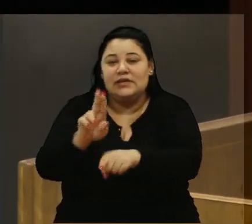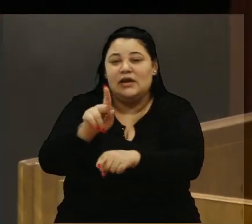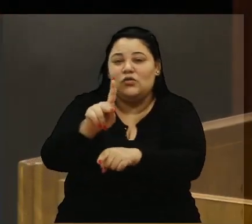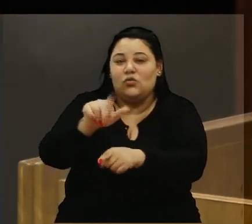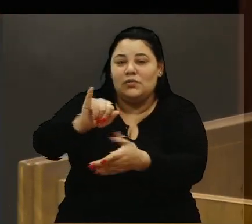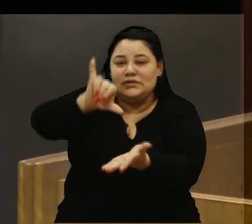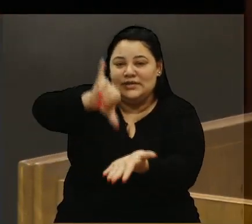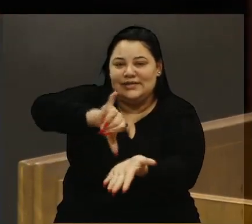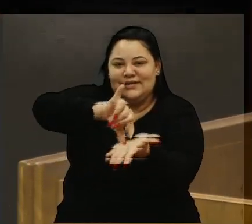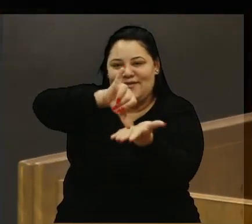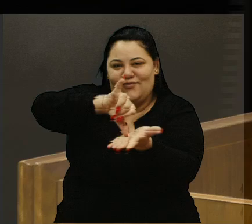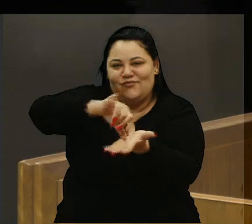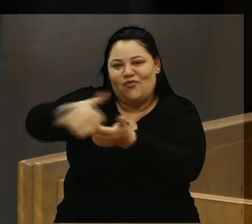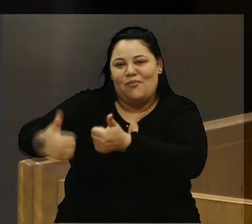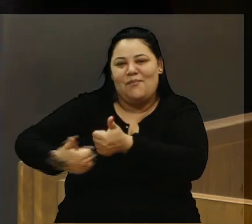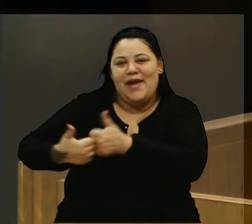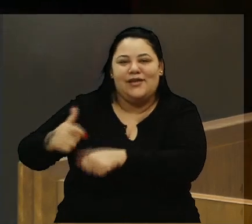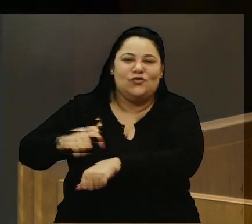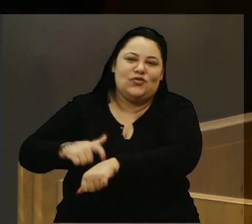muito em cima do